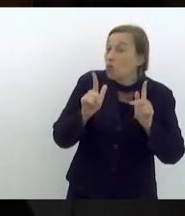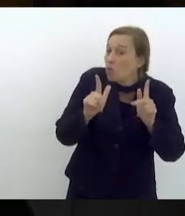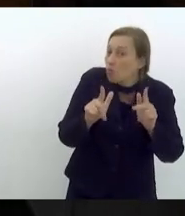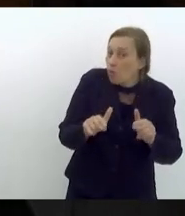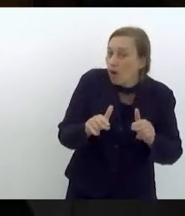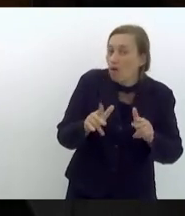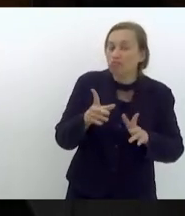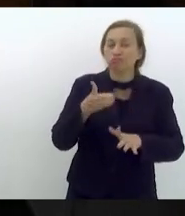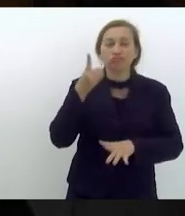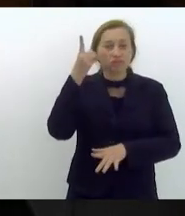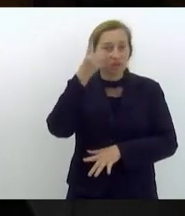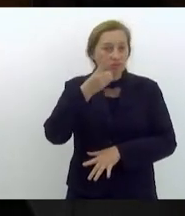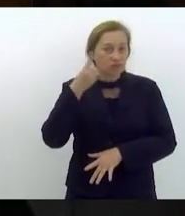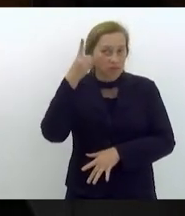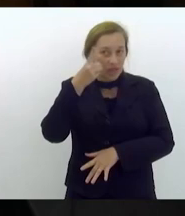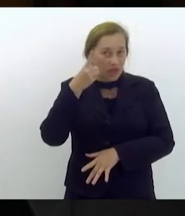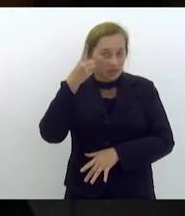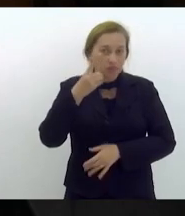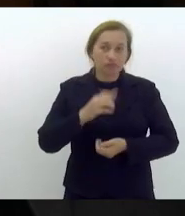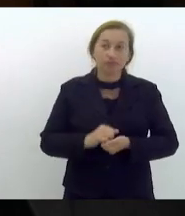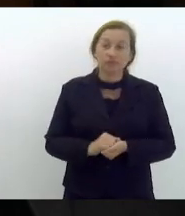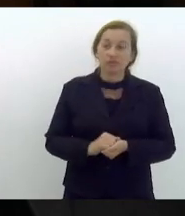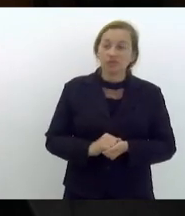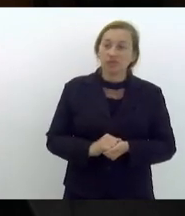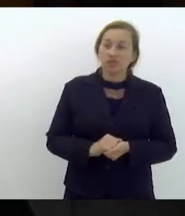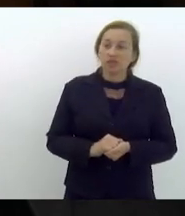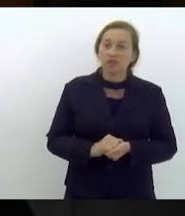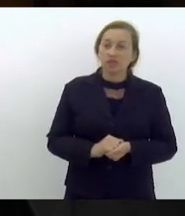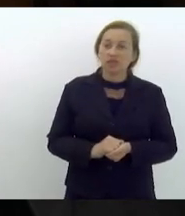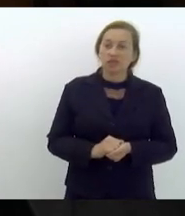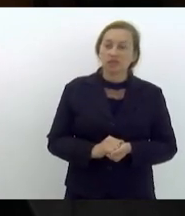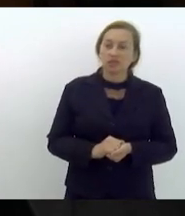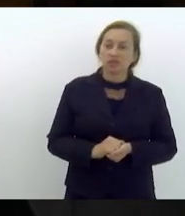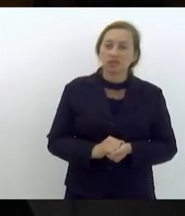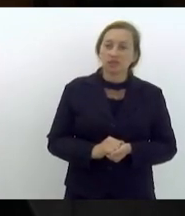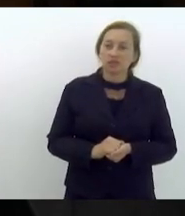parlamentar que derrotou